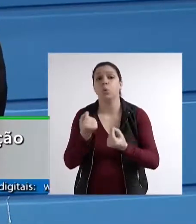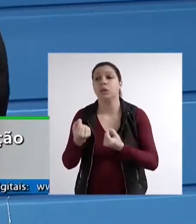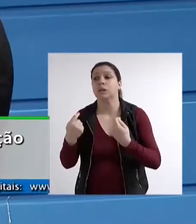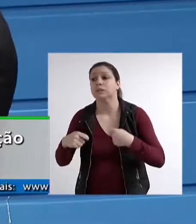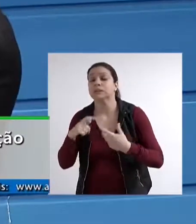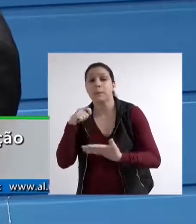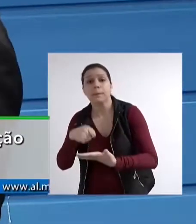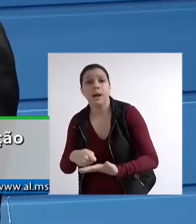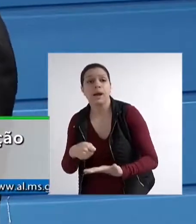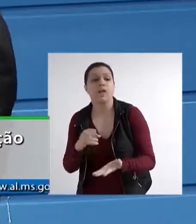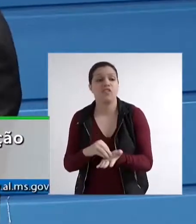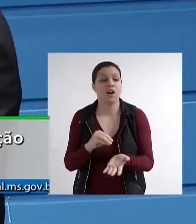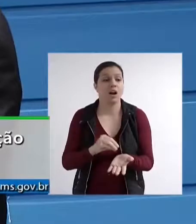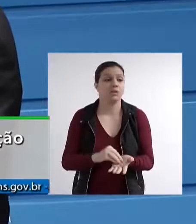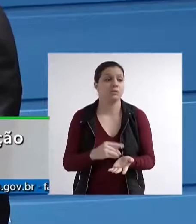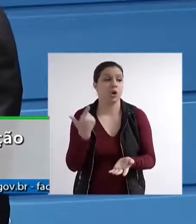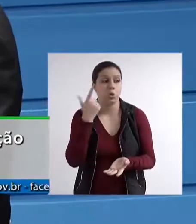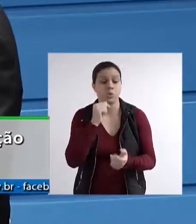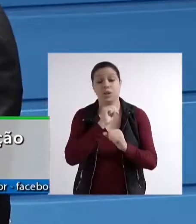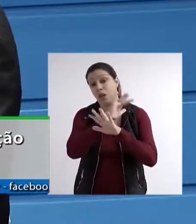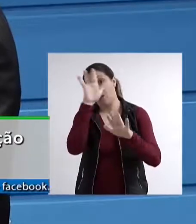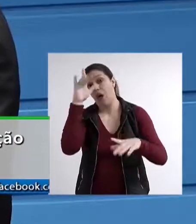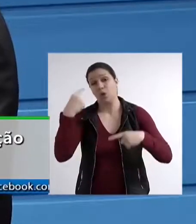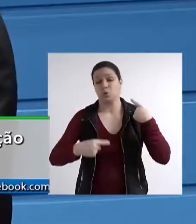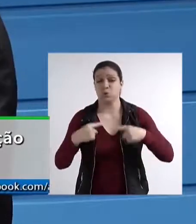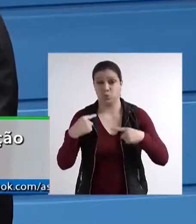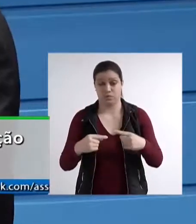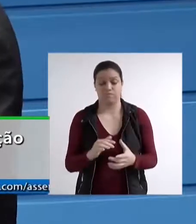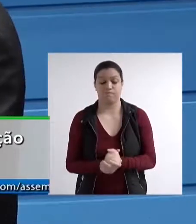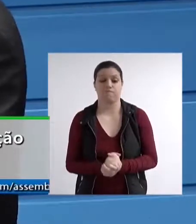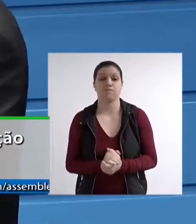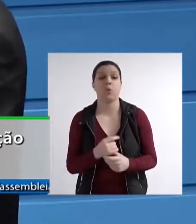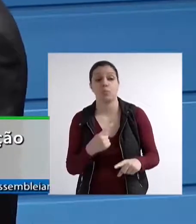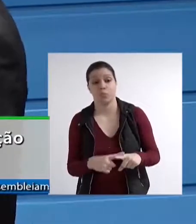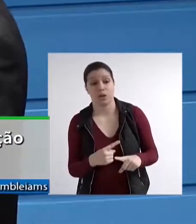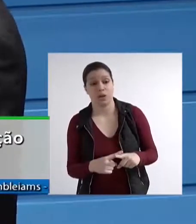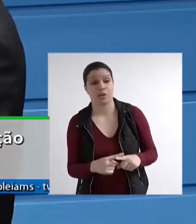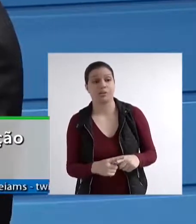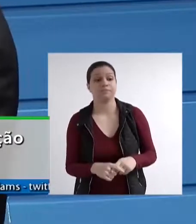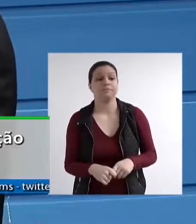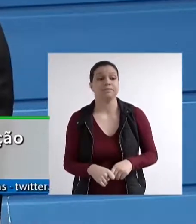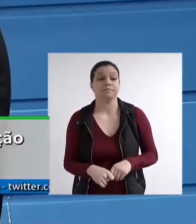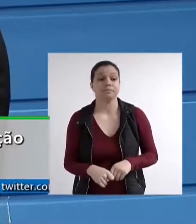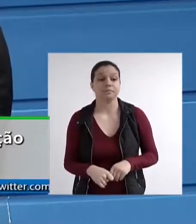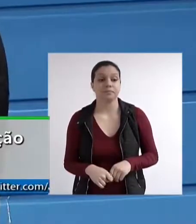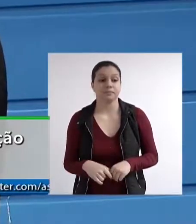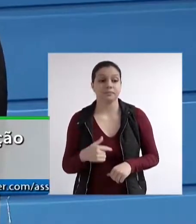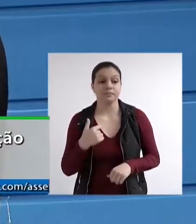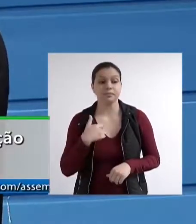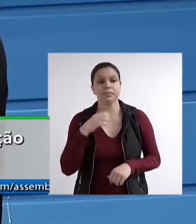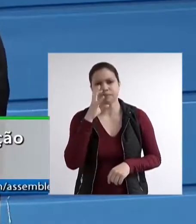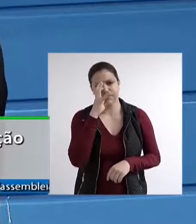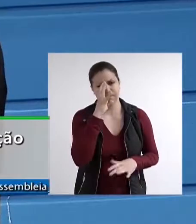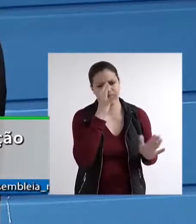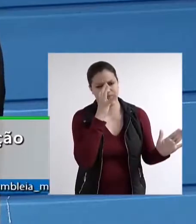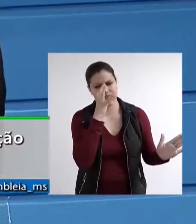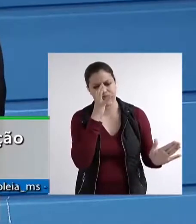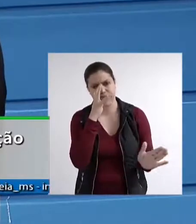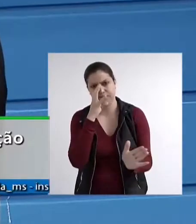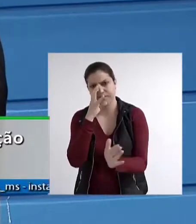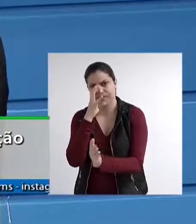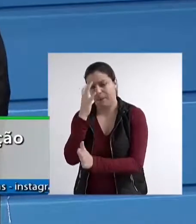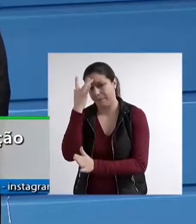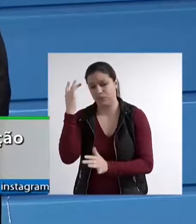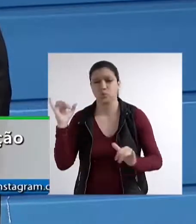superávit, para ficar mais clara essa discussão. Porque, deputado Pedro Kemp, eu tenho acompanhado o sofrimento da população do